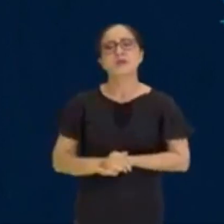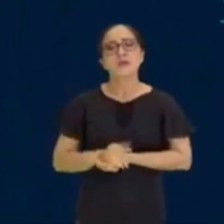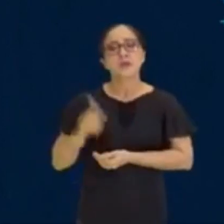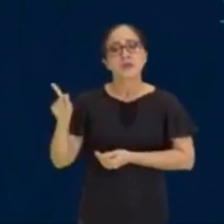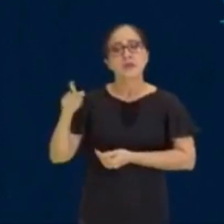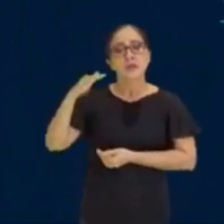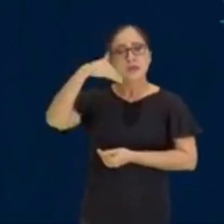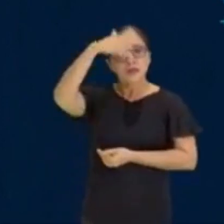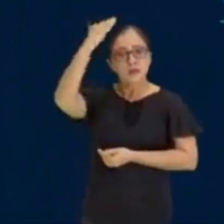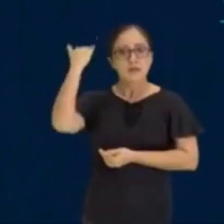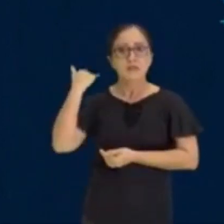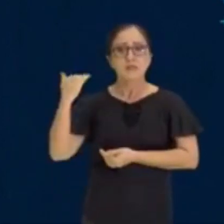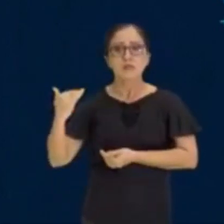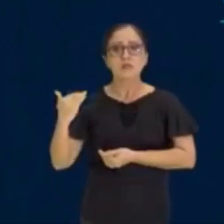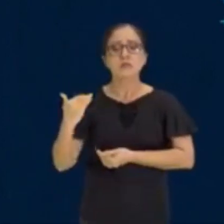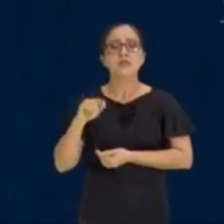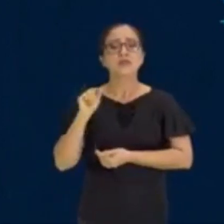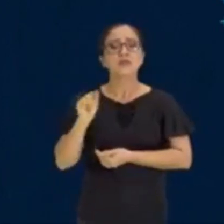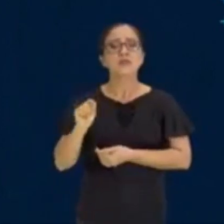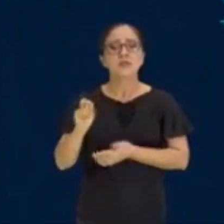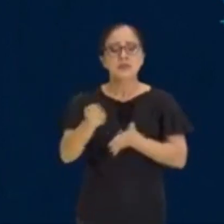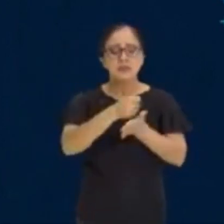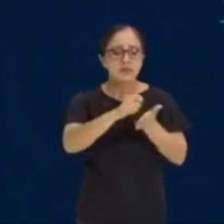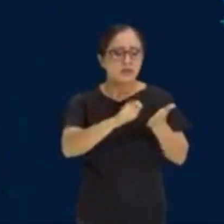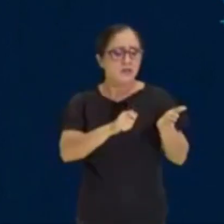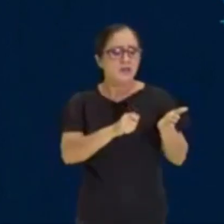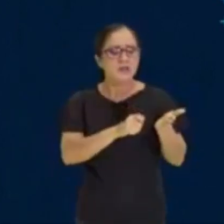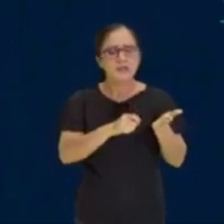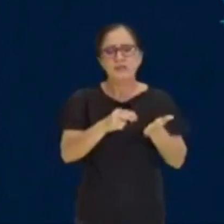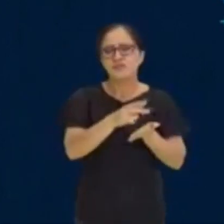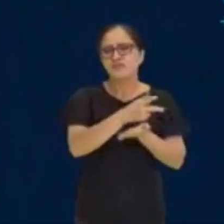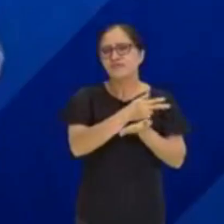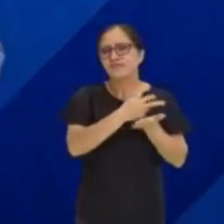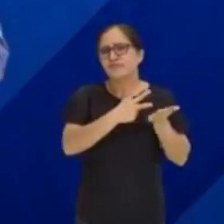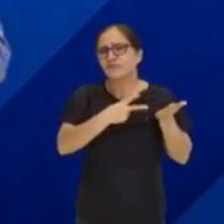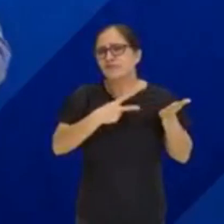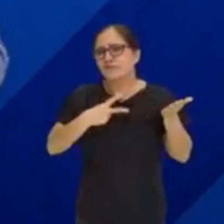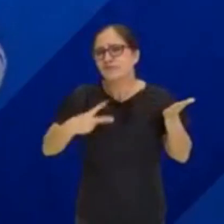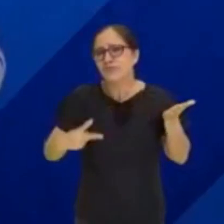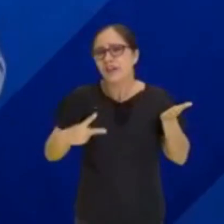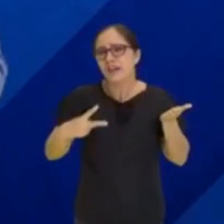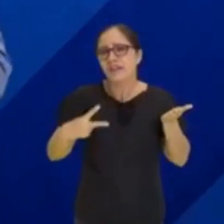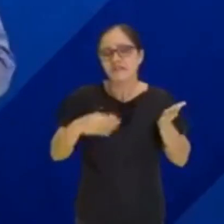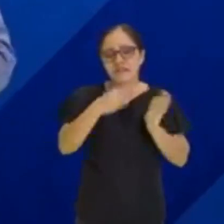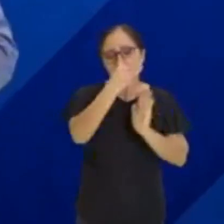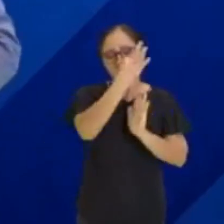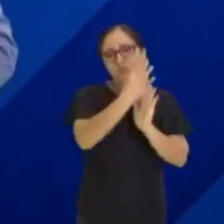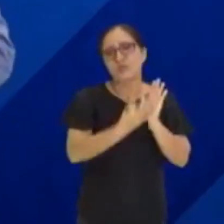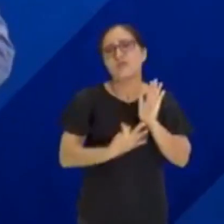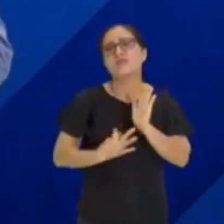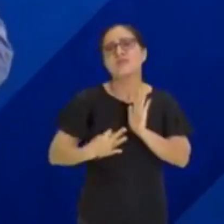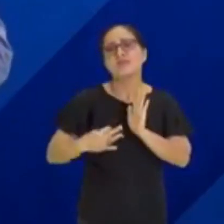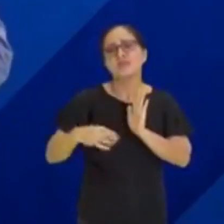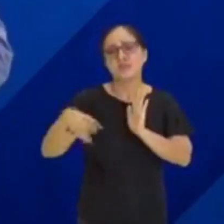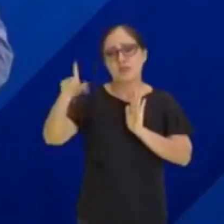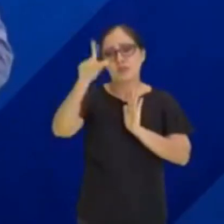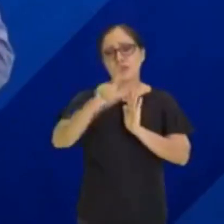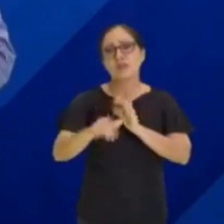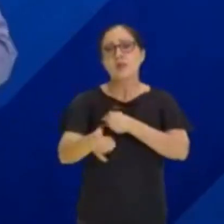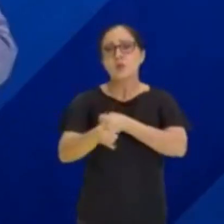escreveu vários textos literários, contos, ensaios, romances,